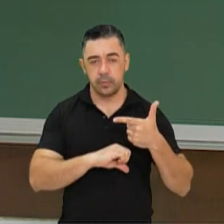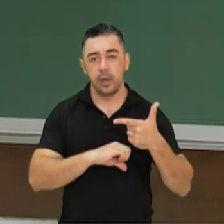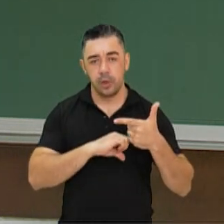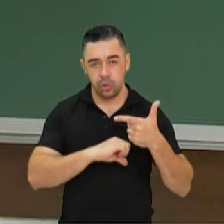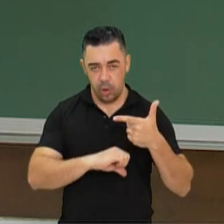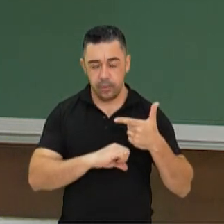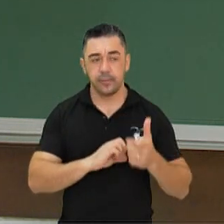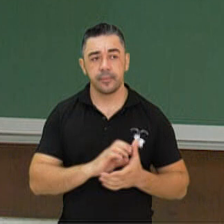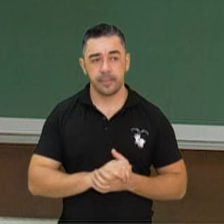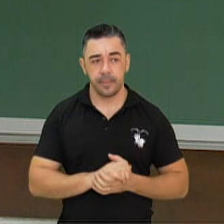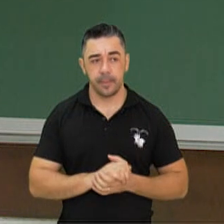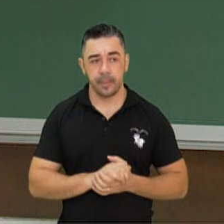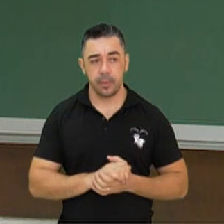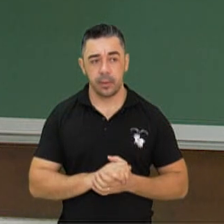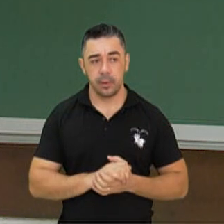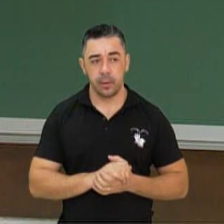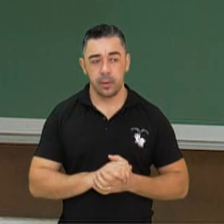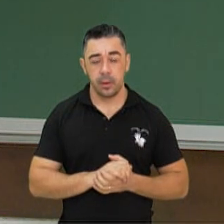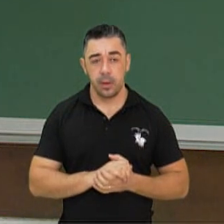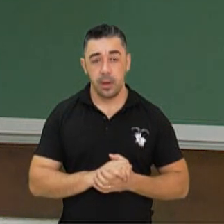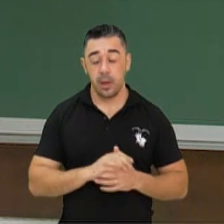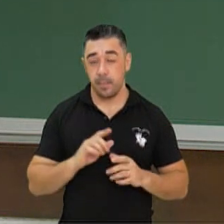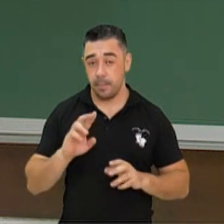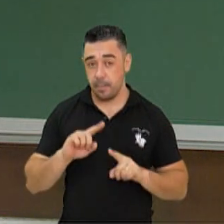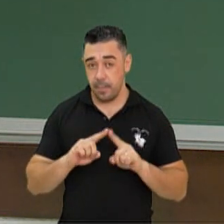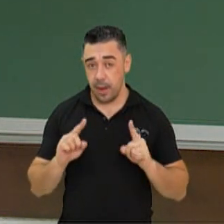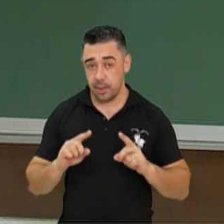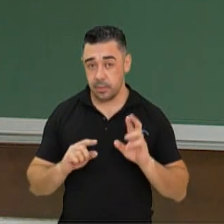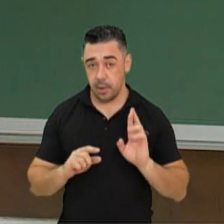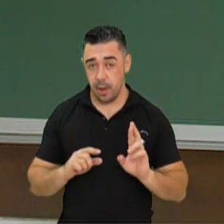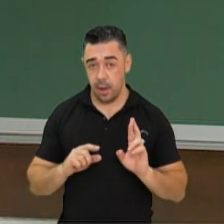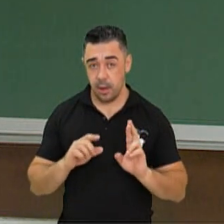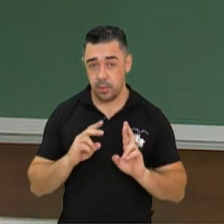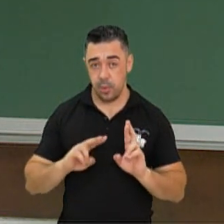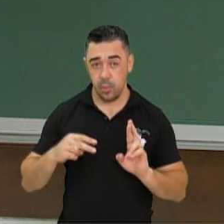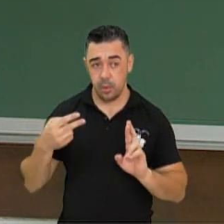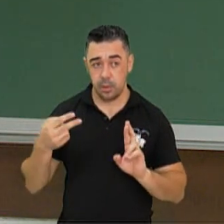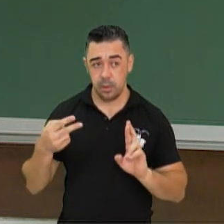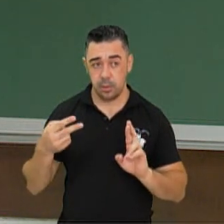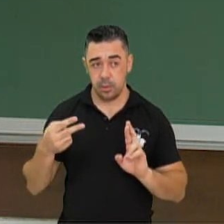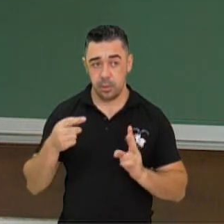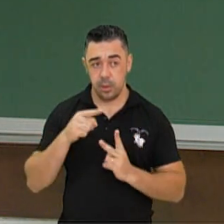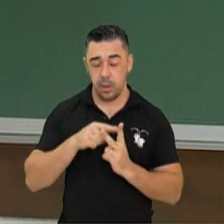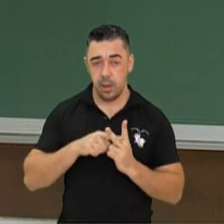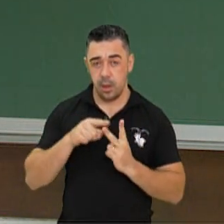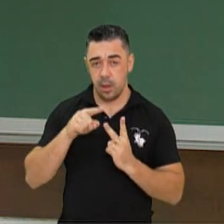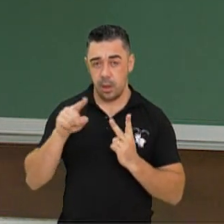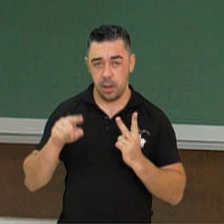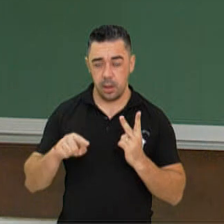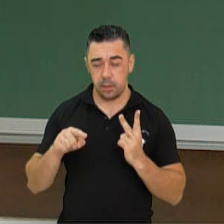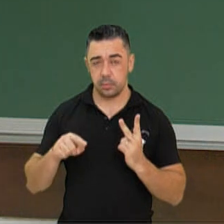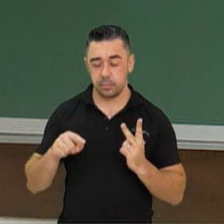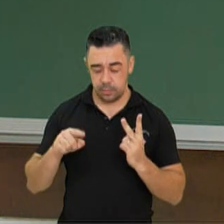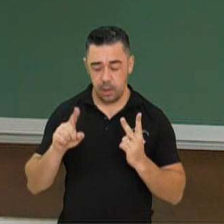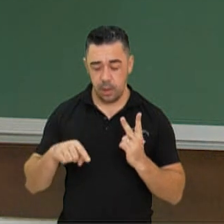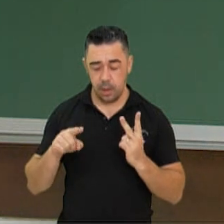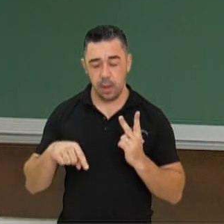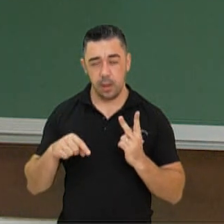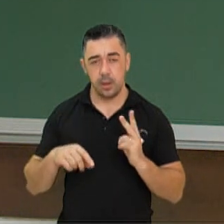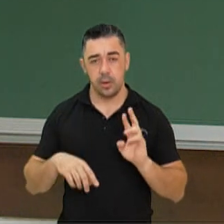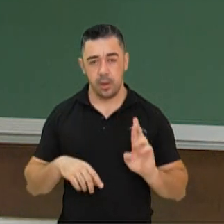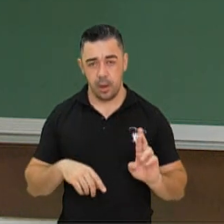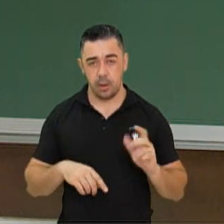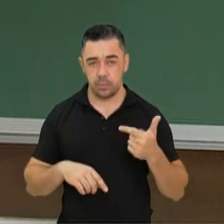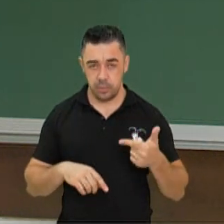9. Só que aqui eu tenho que o raio está ao quadrado. Por isso, tirando a raiz quadrada de 9, eu tenho que o raio da